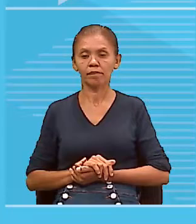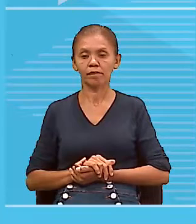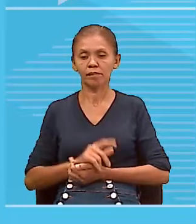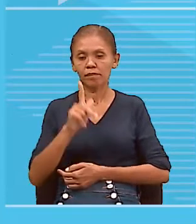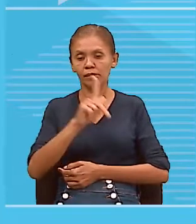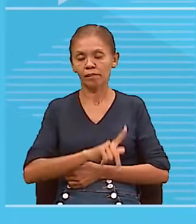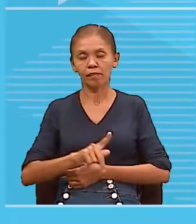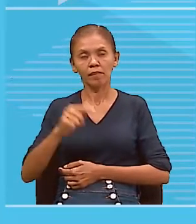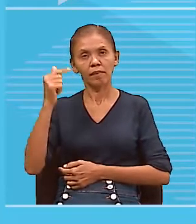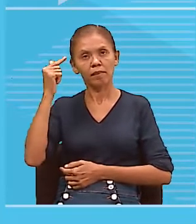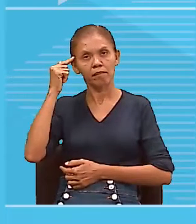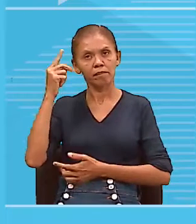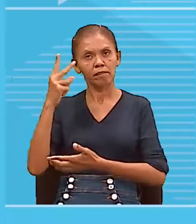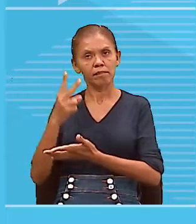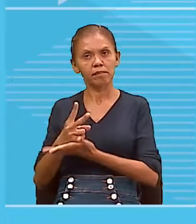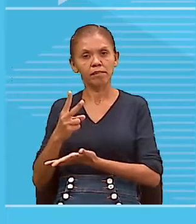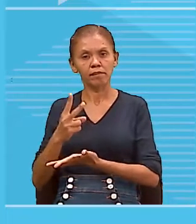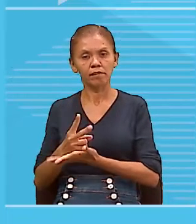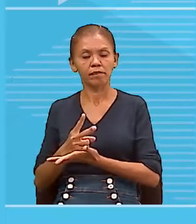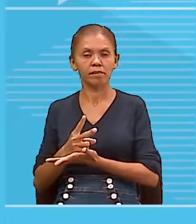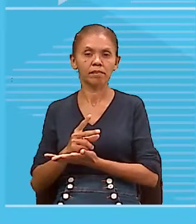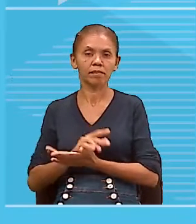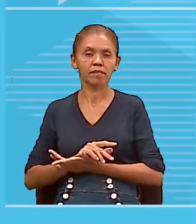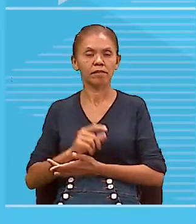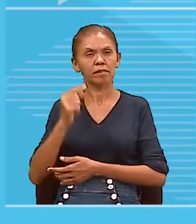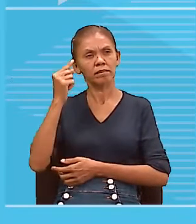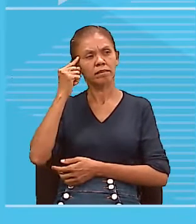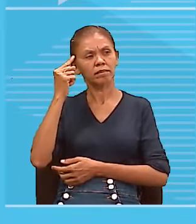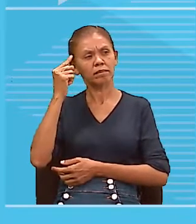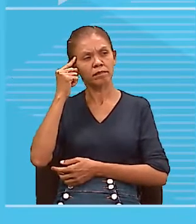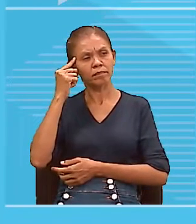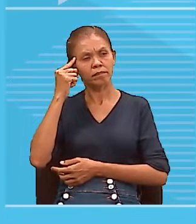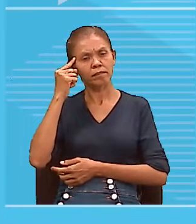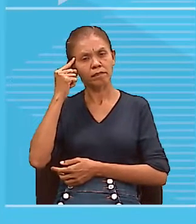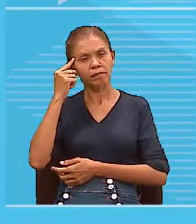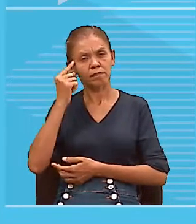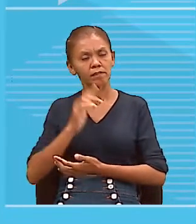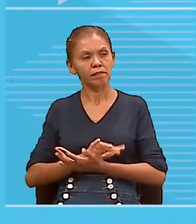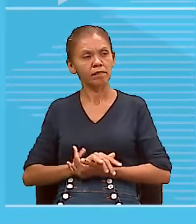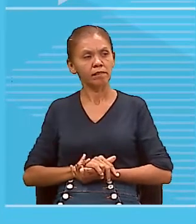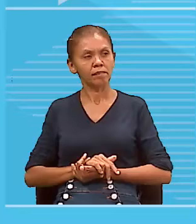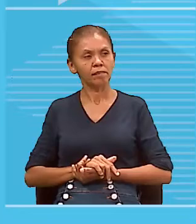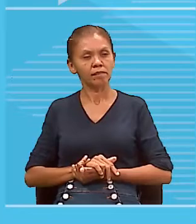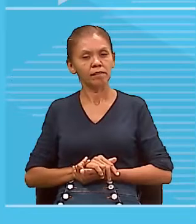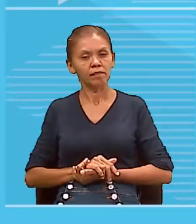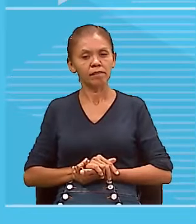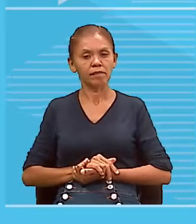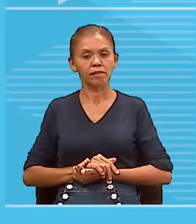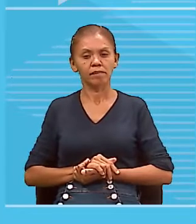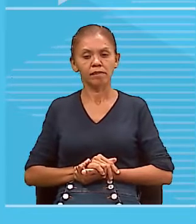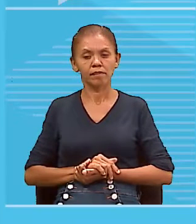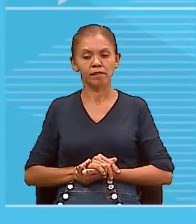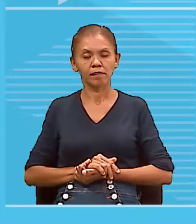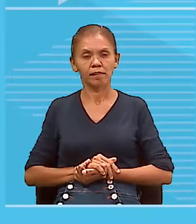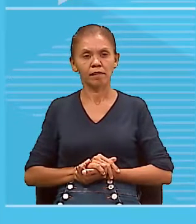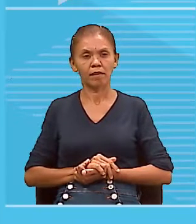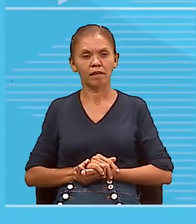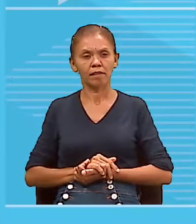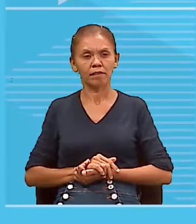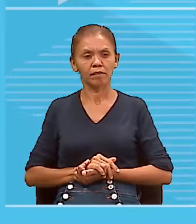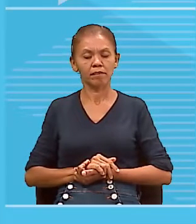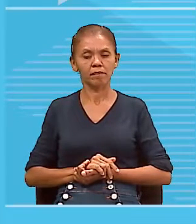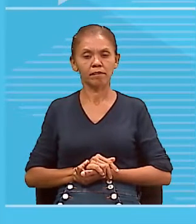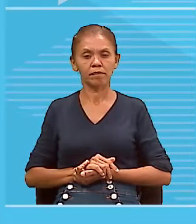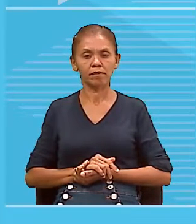que é das áreas das ciências biológicas eu sempre fiquei me ligando nessas coisas Sabe o que é que me deixava pensando